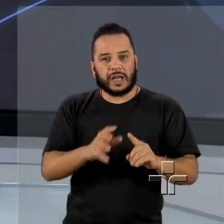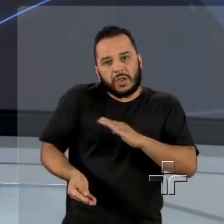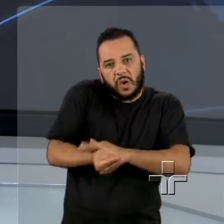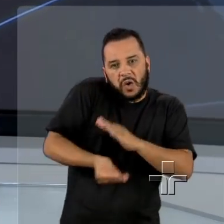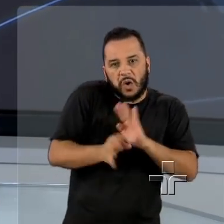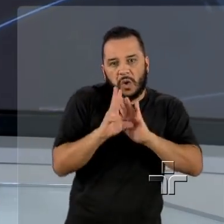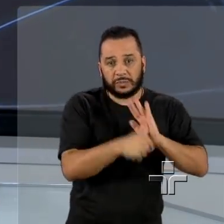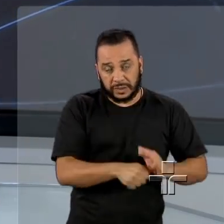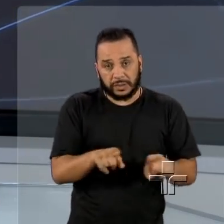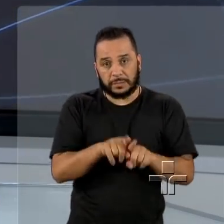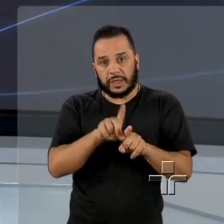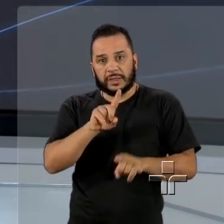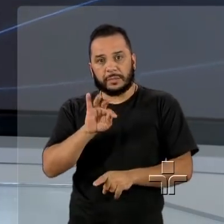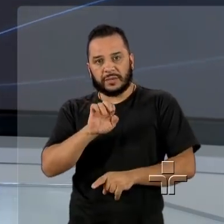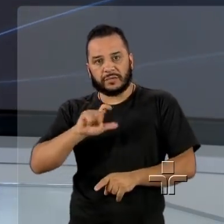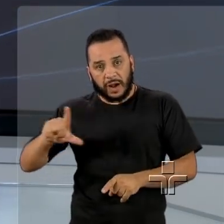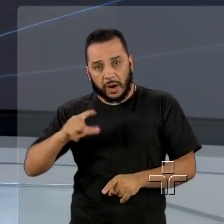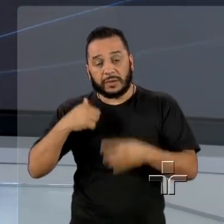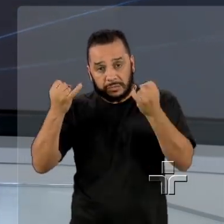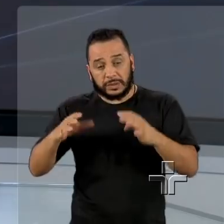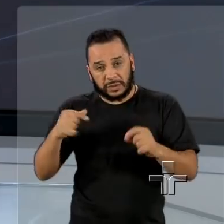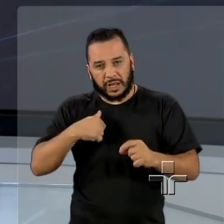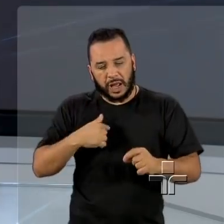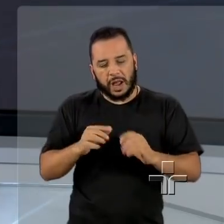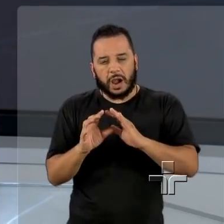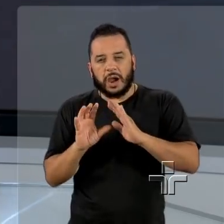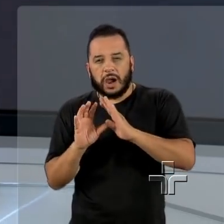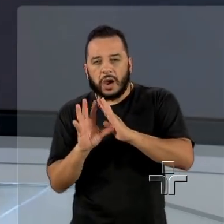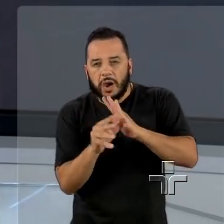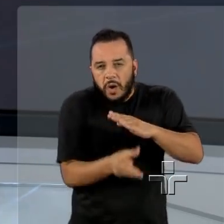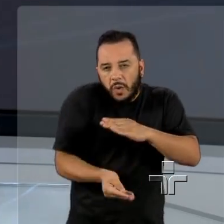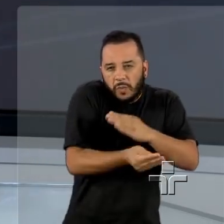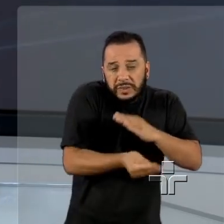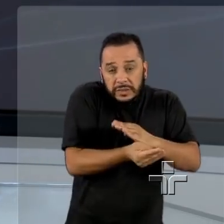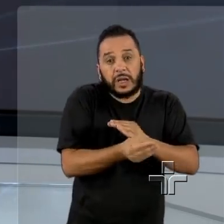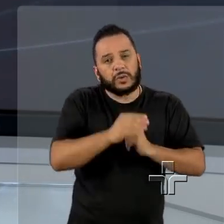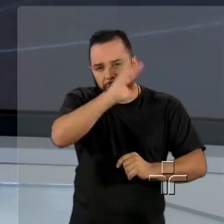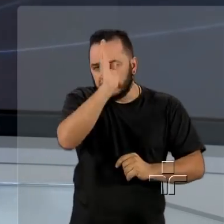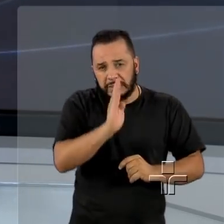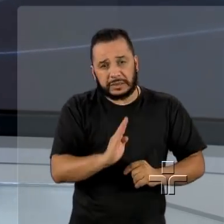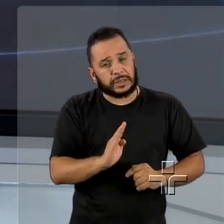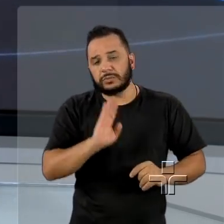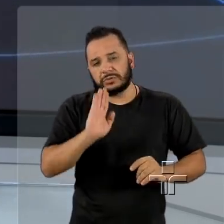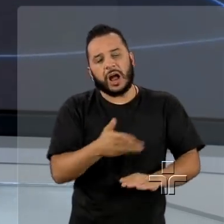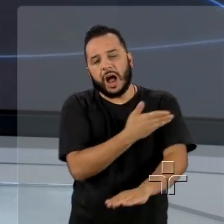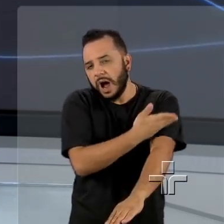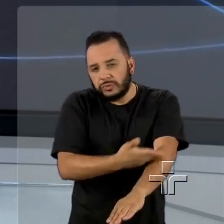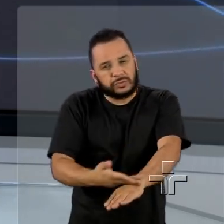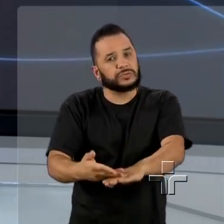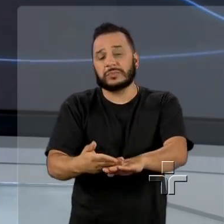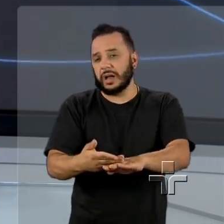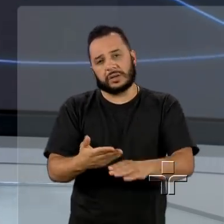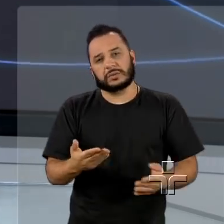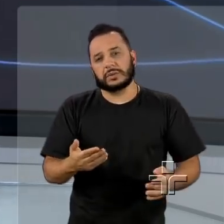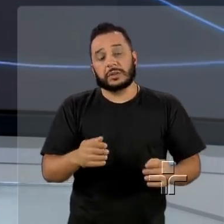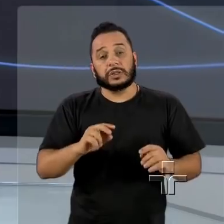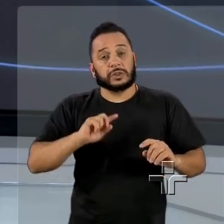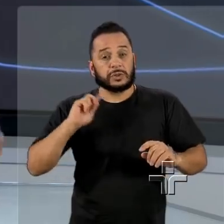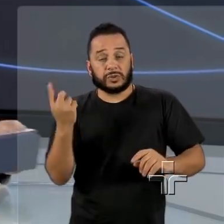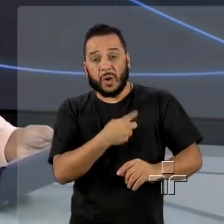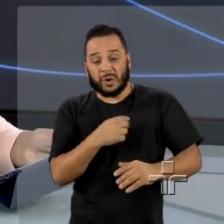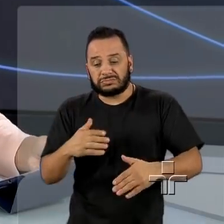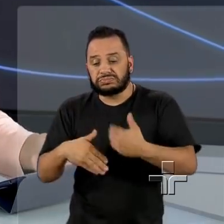gente tivesse uma diminuição dessa da máquina do Estado, ajudaria muito a economia e eu acho que a privatização